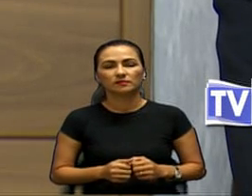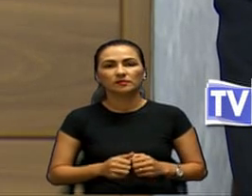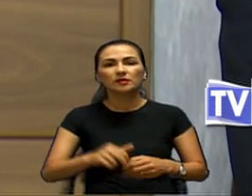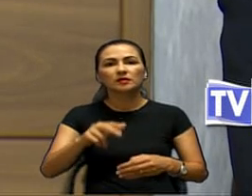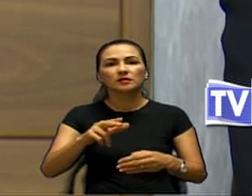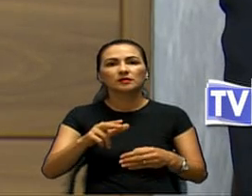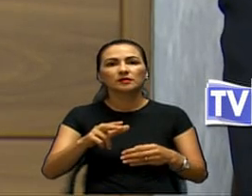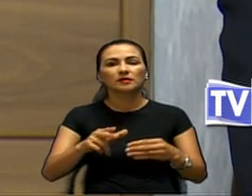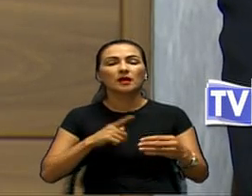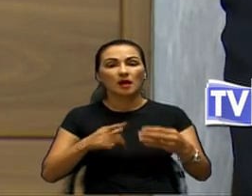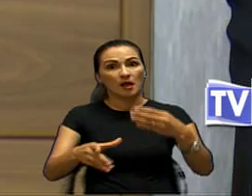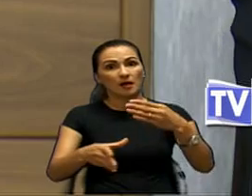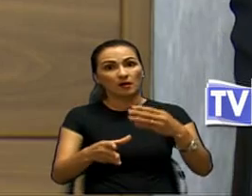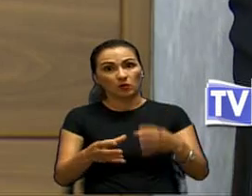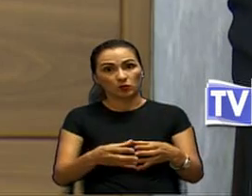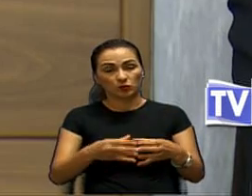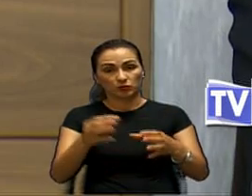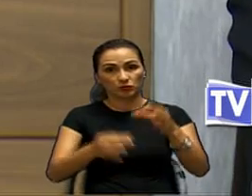Comissão de